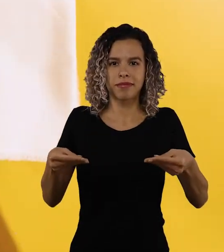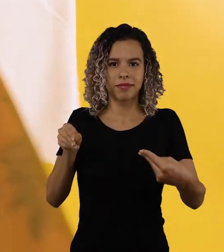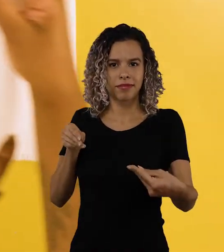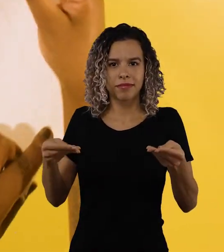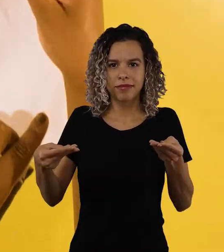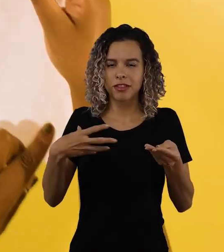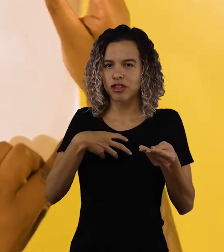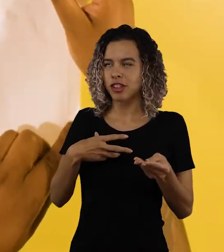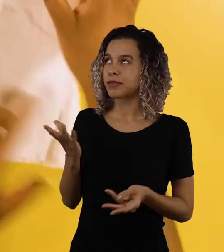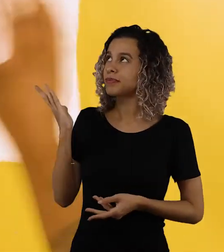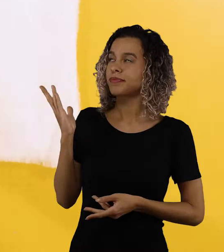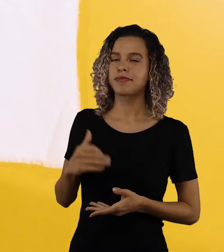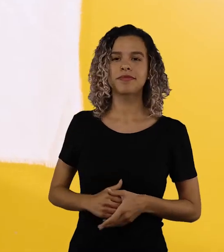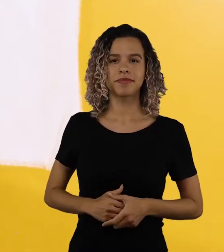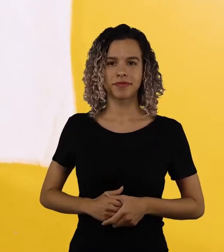eu também levo ao meio,